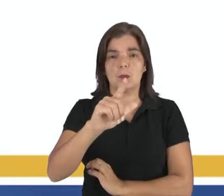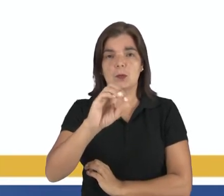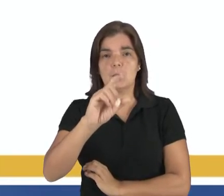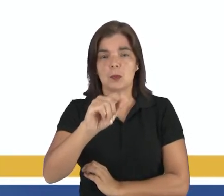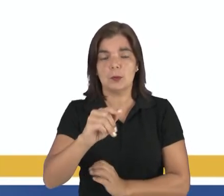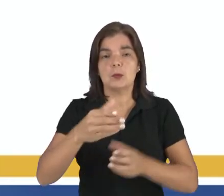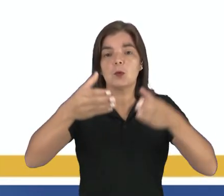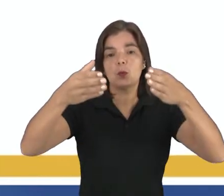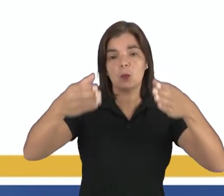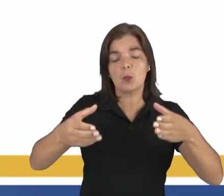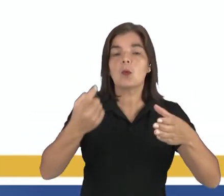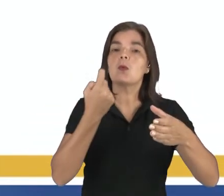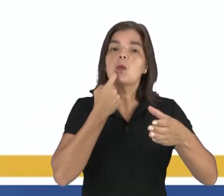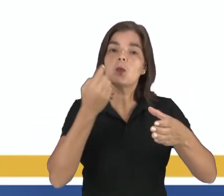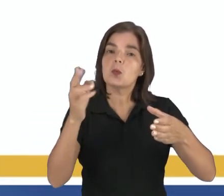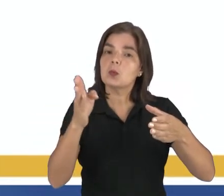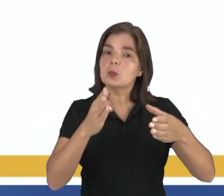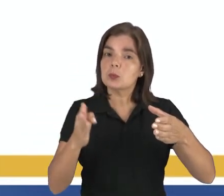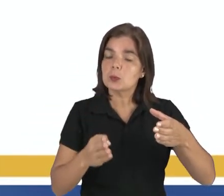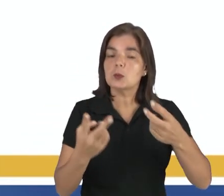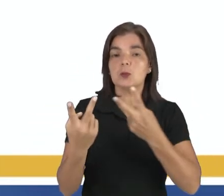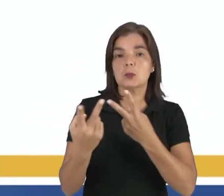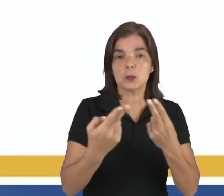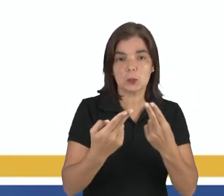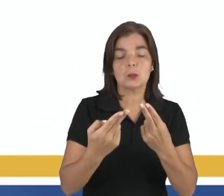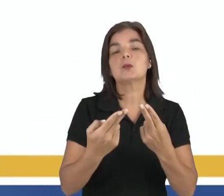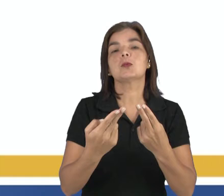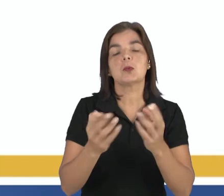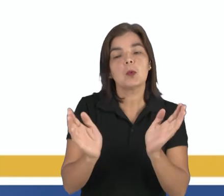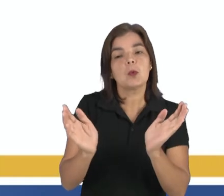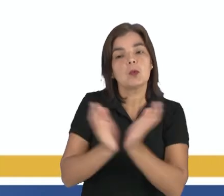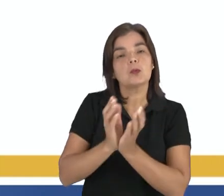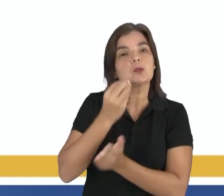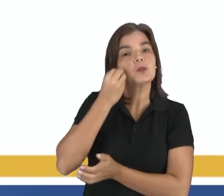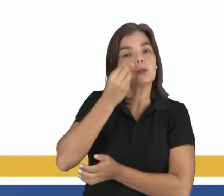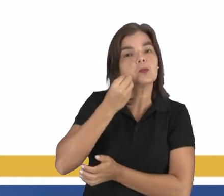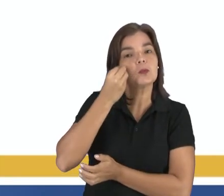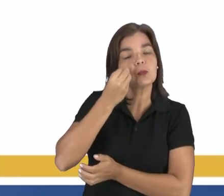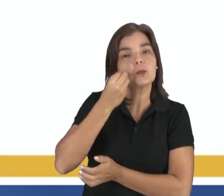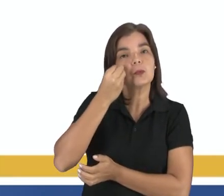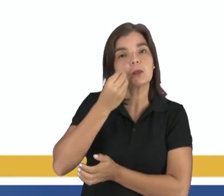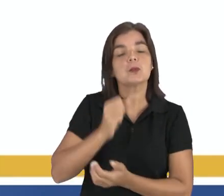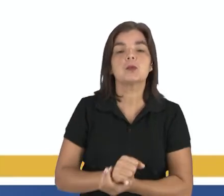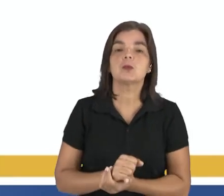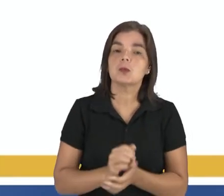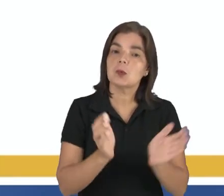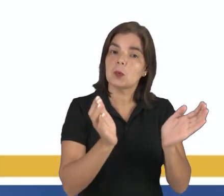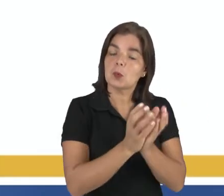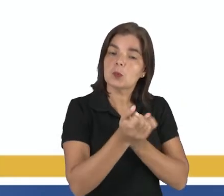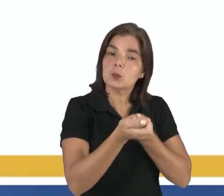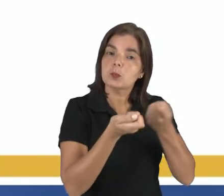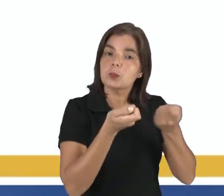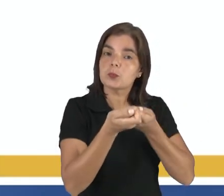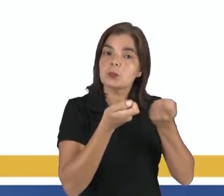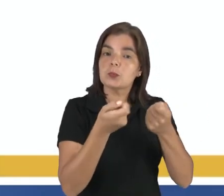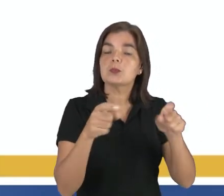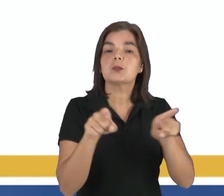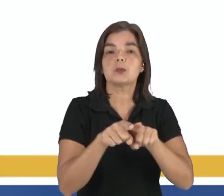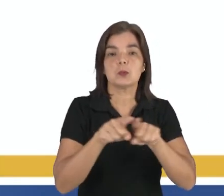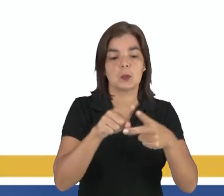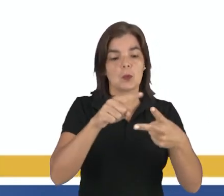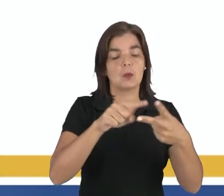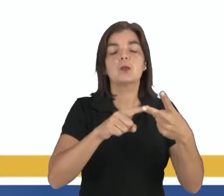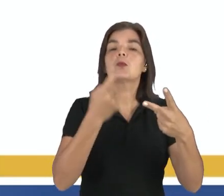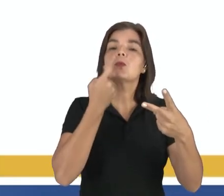diferentes aquários contendo peixes da mesma espécie, que nós chamamos de grupo experimental e grupo controle,